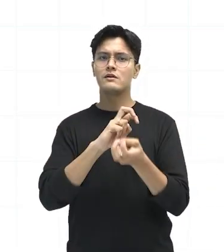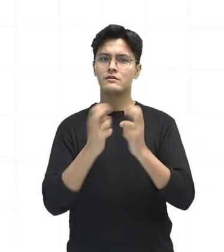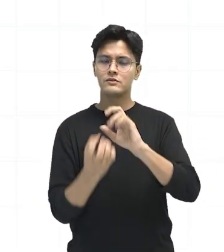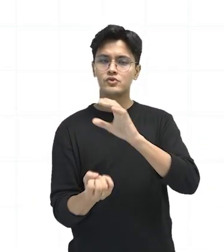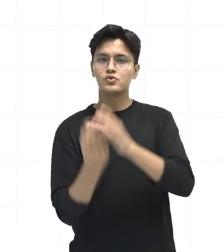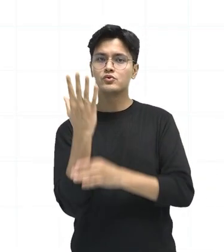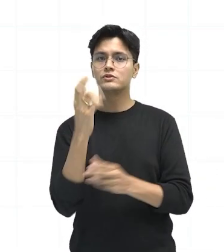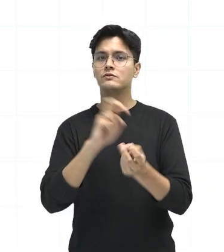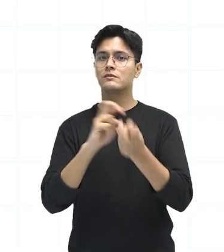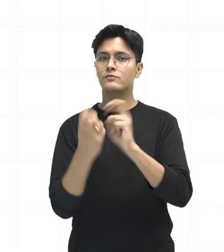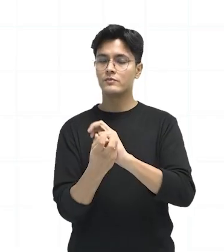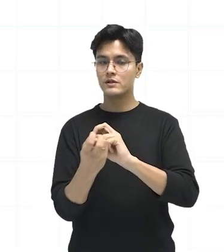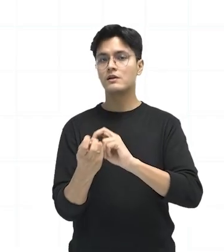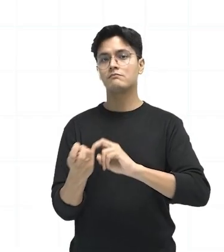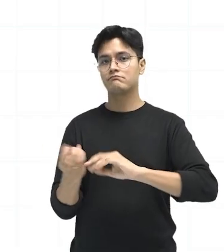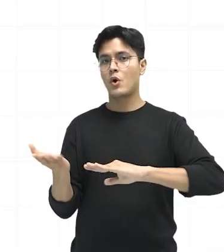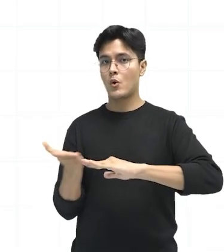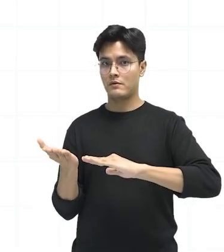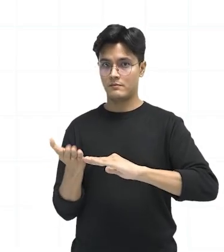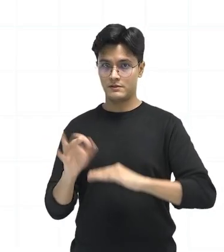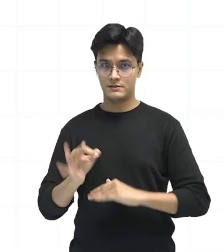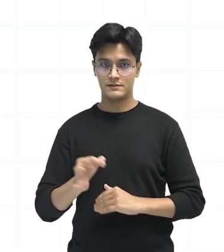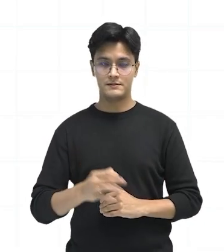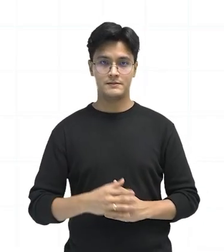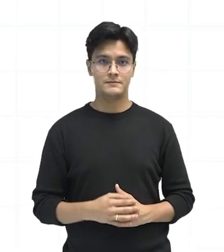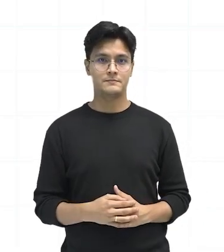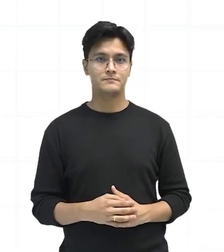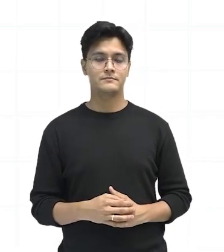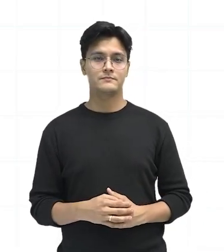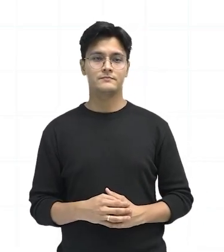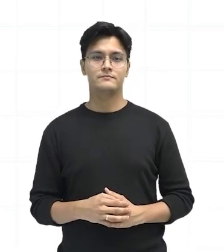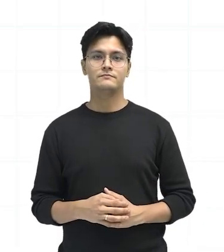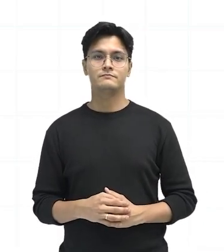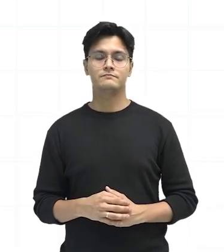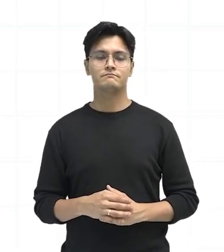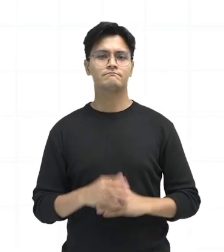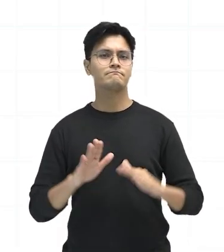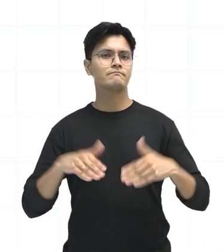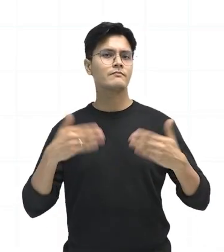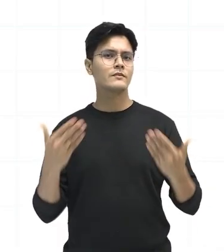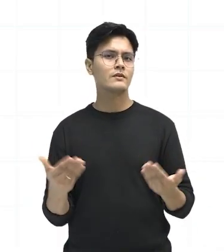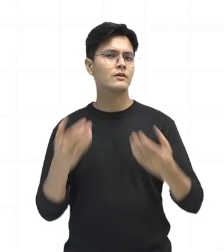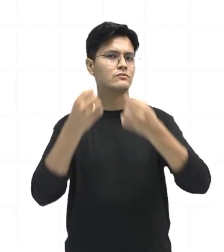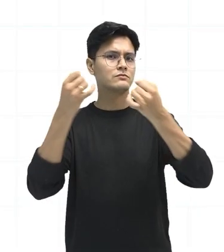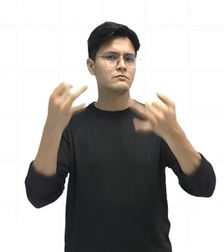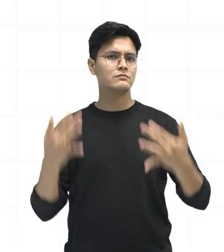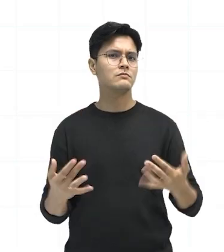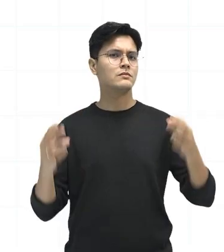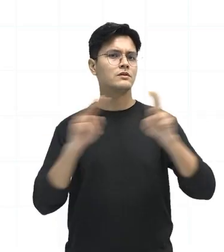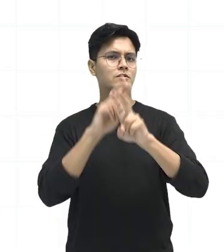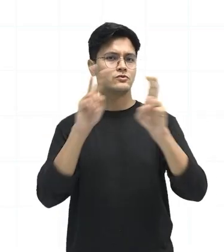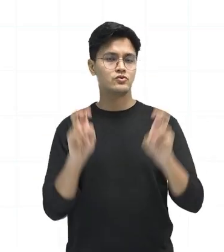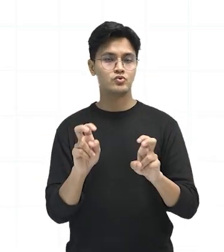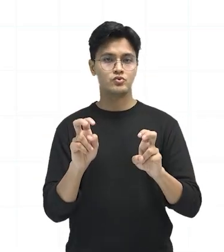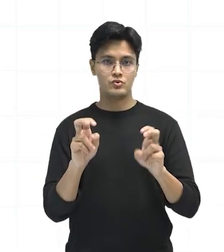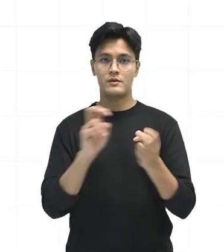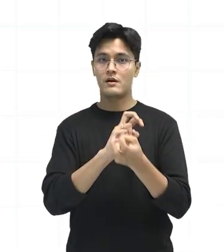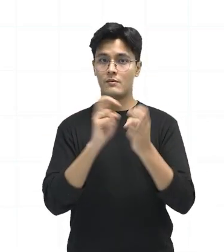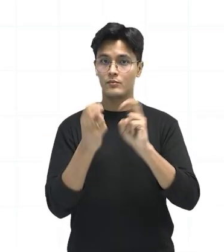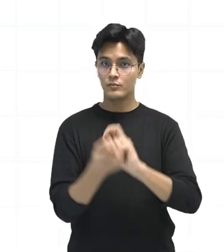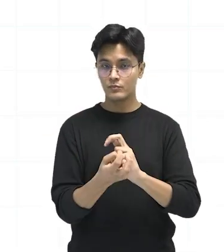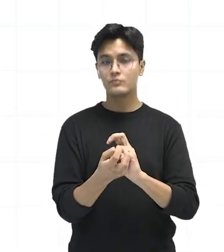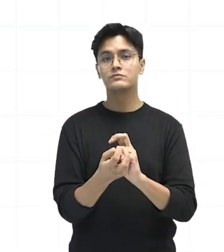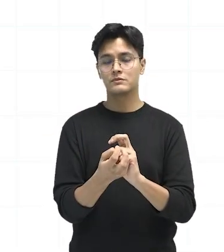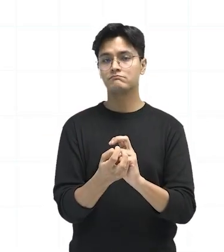capoeira contemporânea, certo? Muito bem, falando um pouco mais da capoeira, eu trouxe lá na nossa